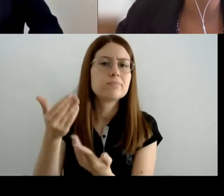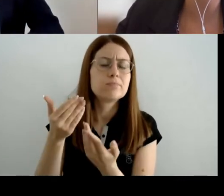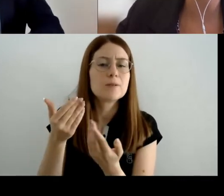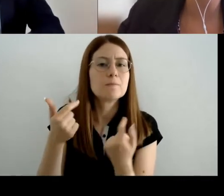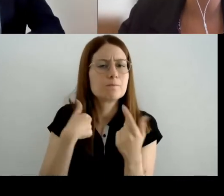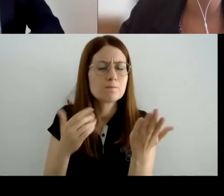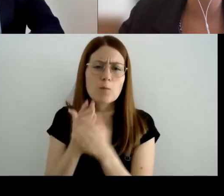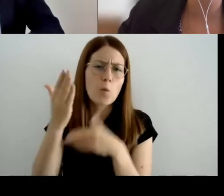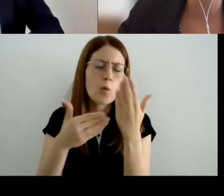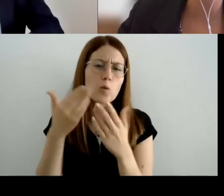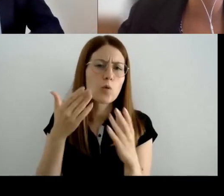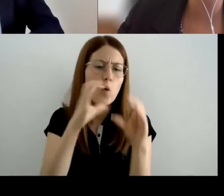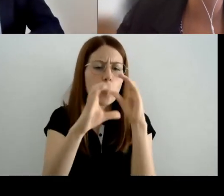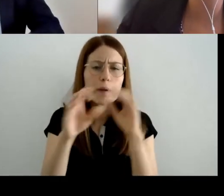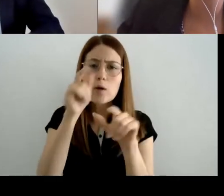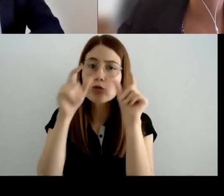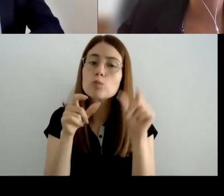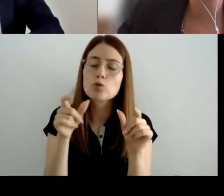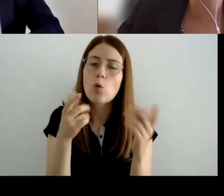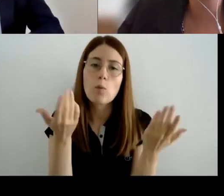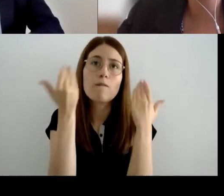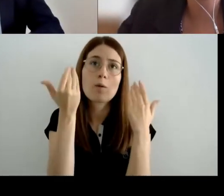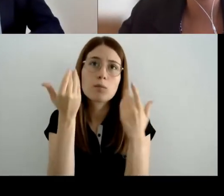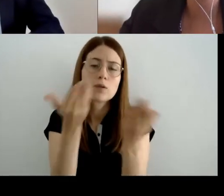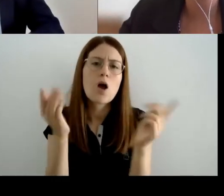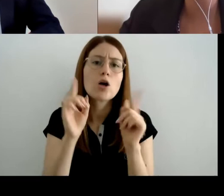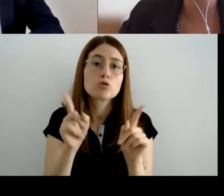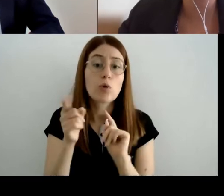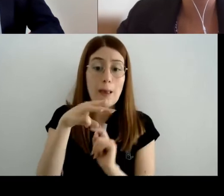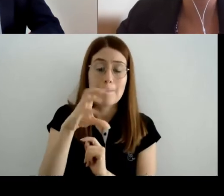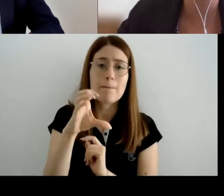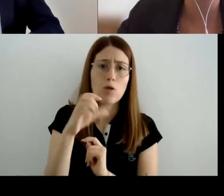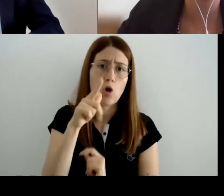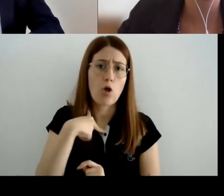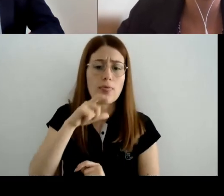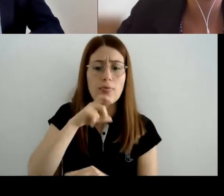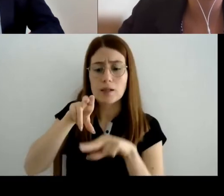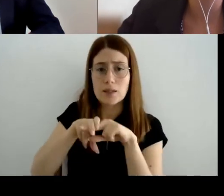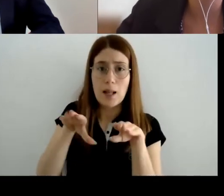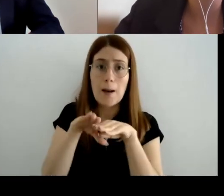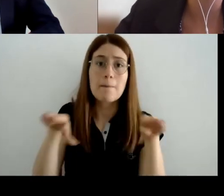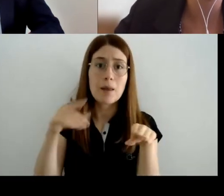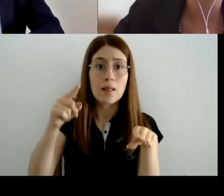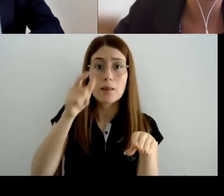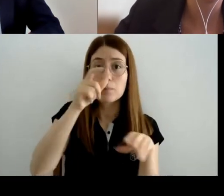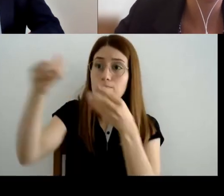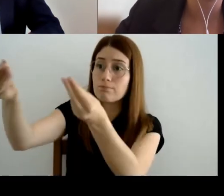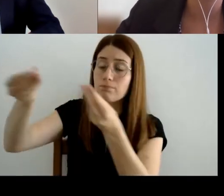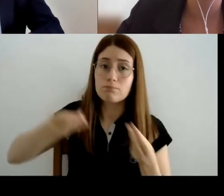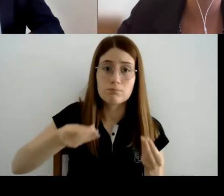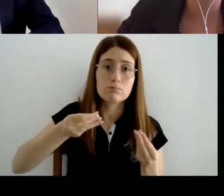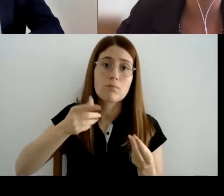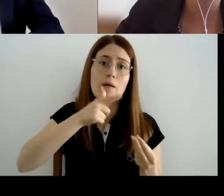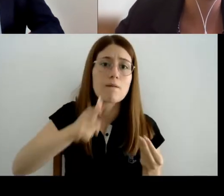feedback, que continua a comunicar com as pessoas, é que realmente hoje no McDonald's nós conseguimos nos sentar na mesa e ter alguém a vir nos trazer o café